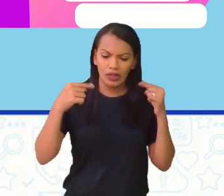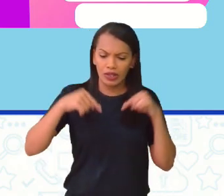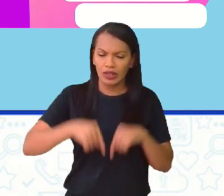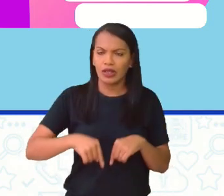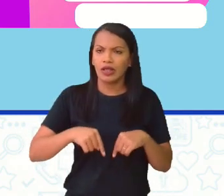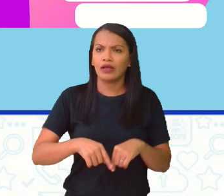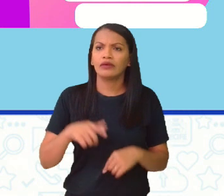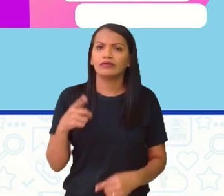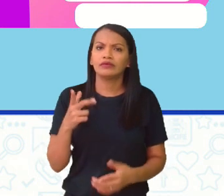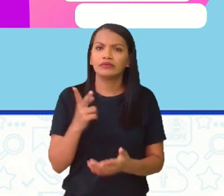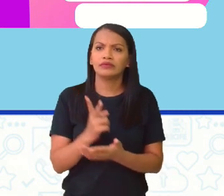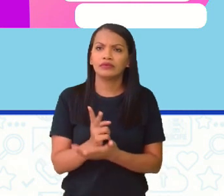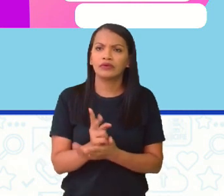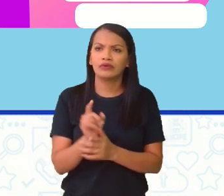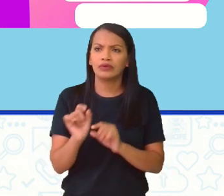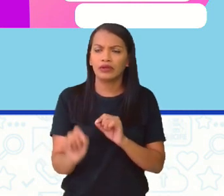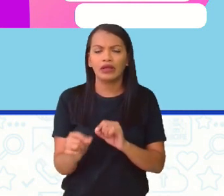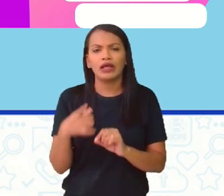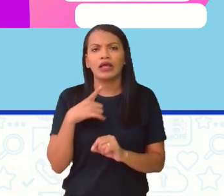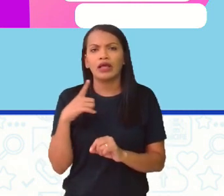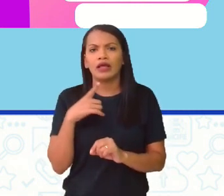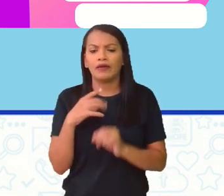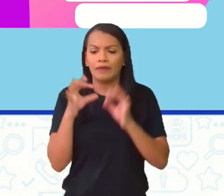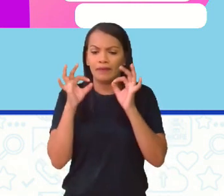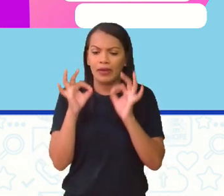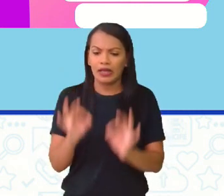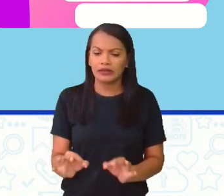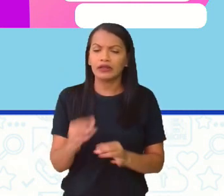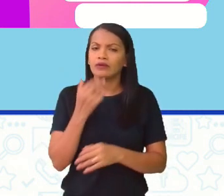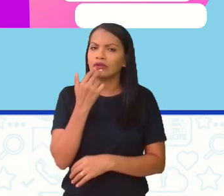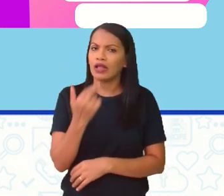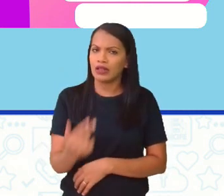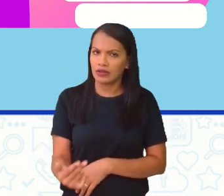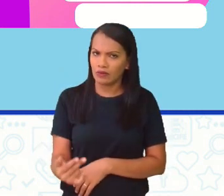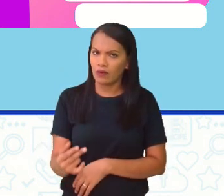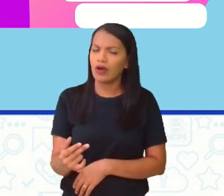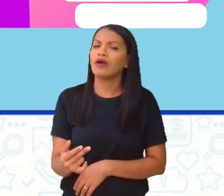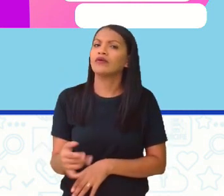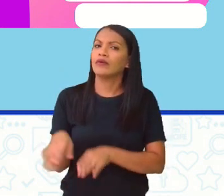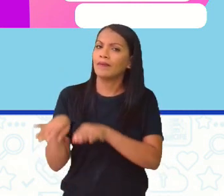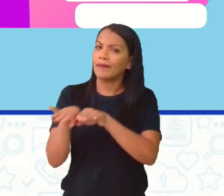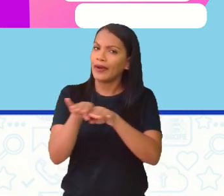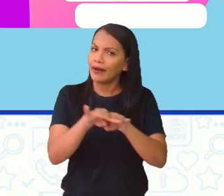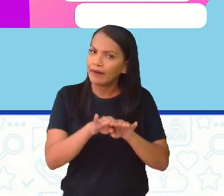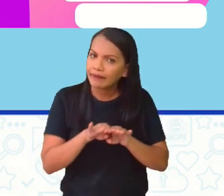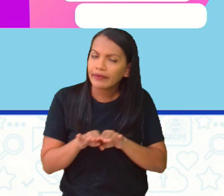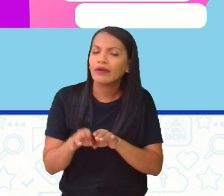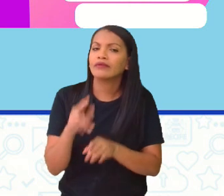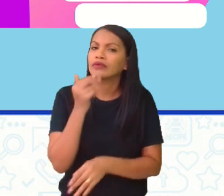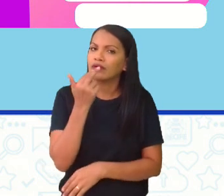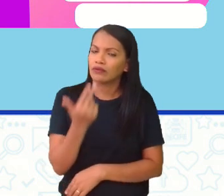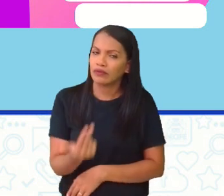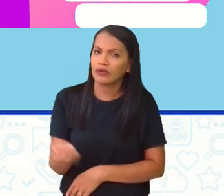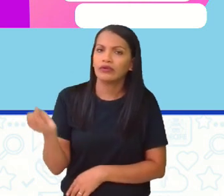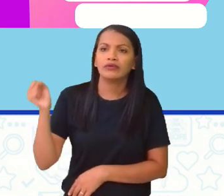é? Predominância da variedade padrão da língua, havendo, assim,